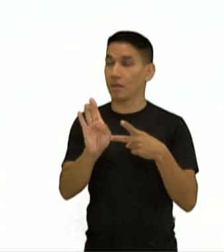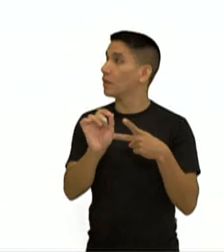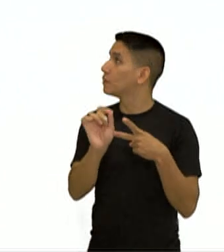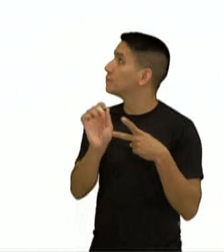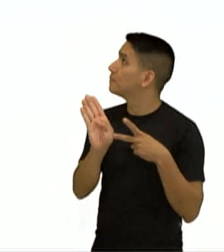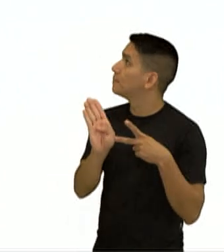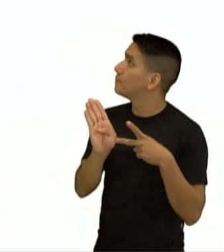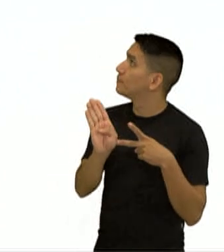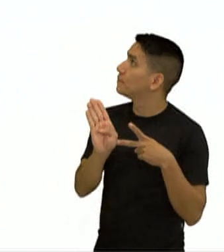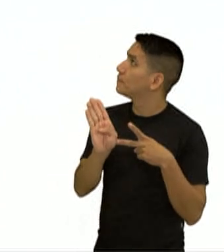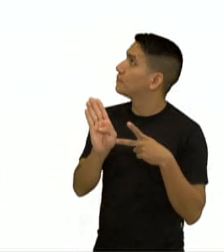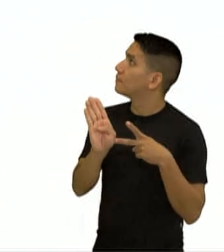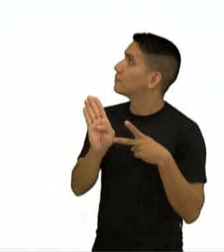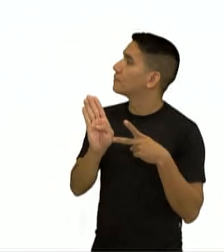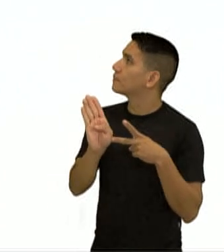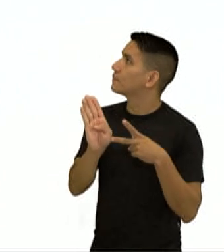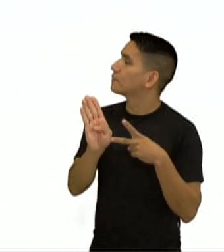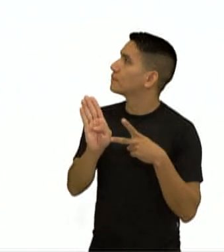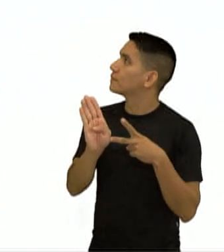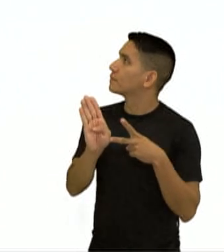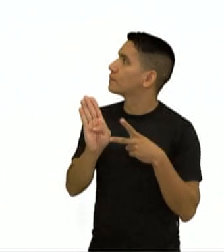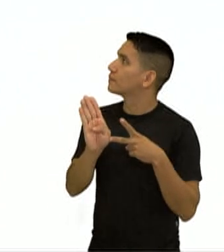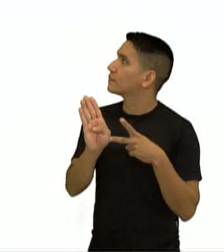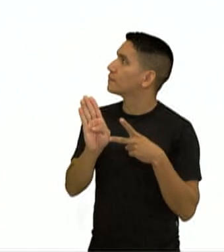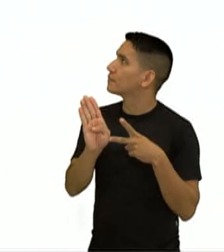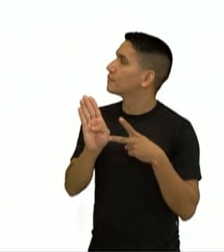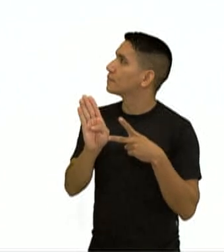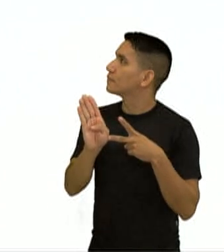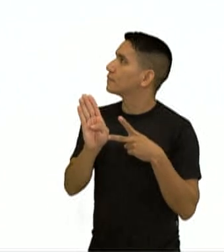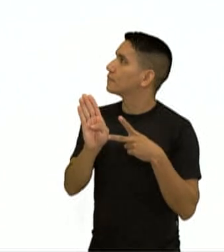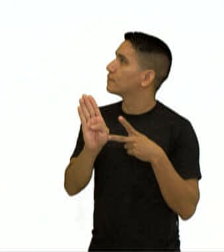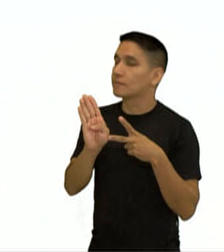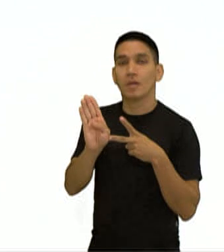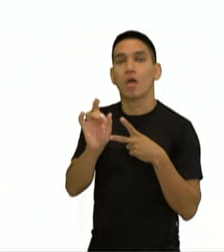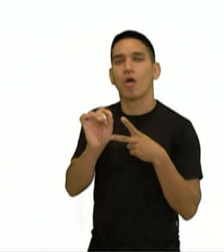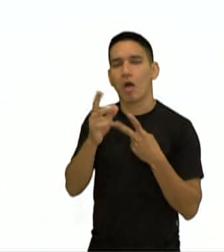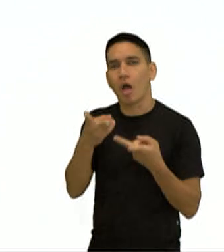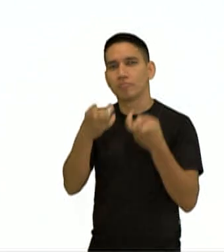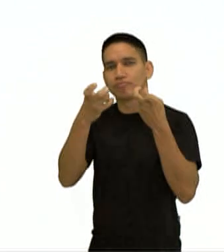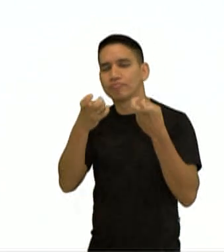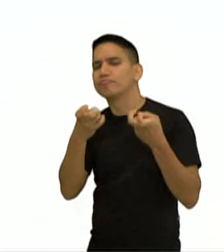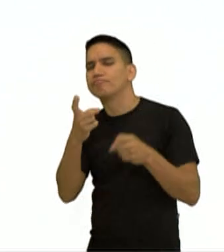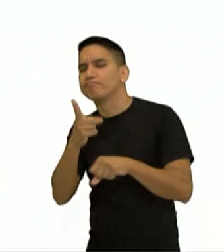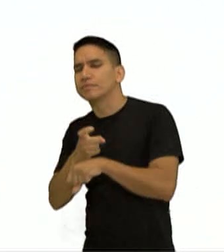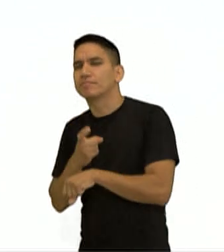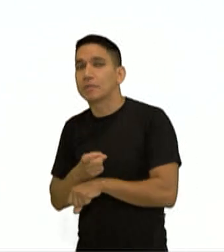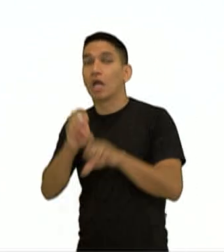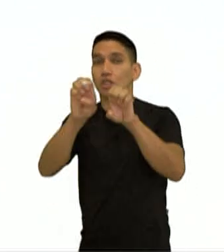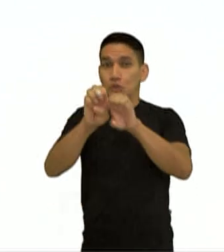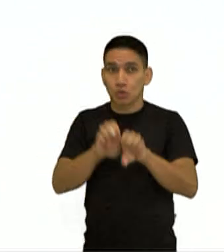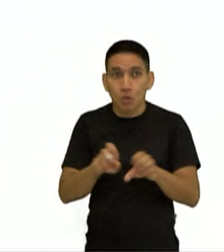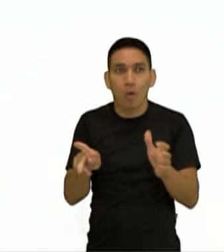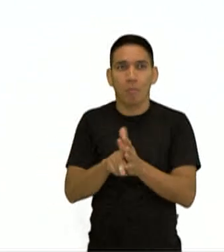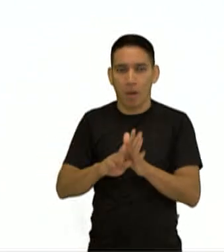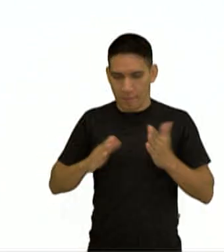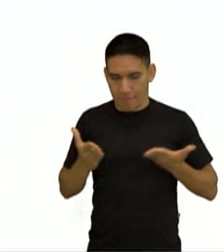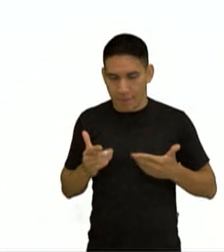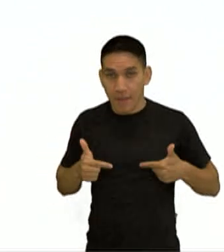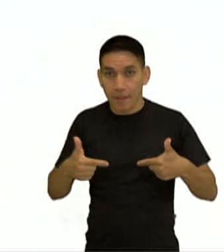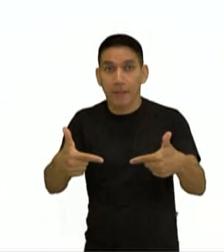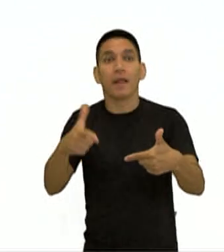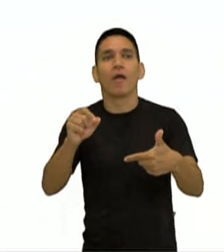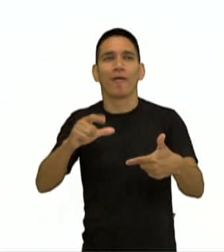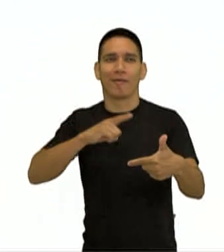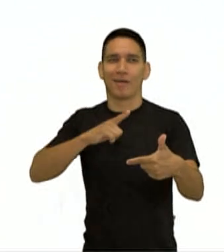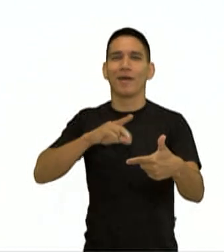seeing Brazil as realistic and affordable travel option. Observando aqui novamente a estrutura de presente contínuo, nós